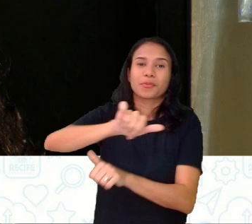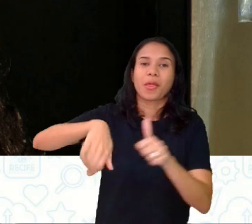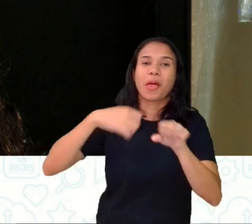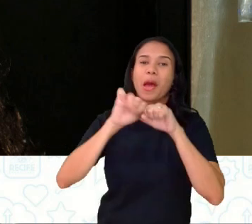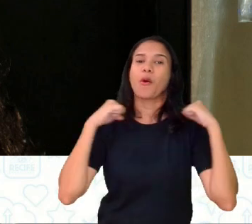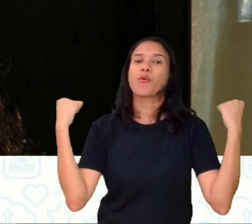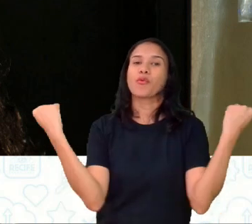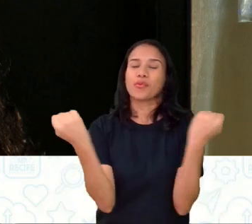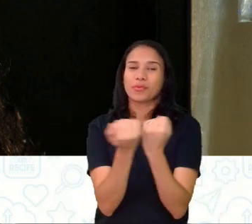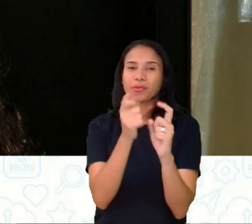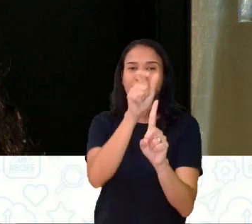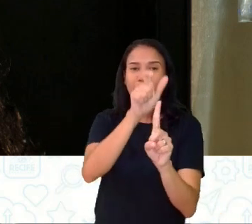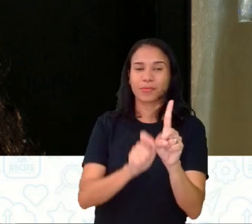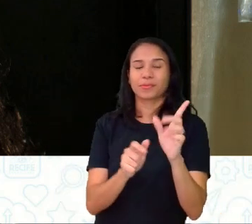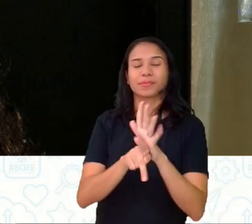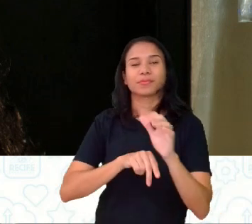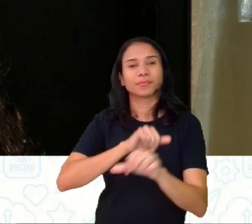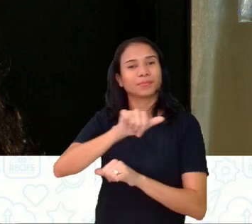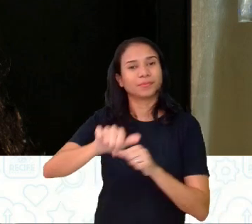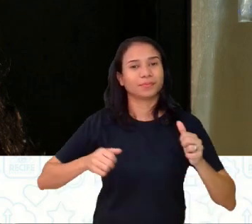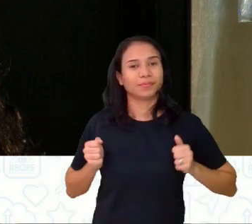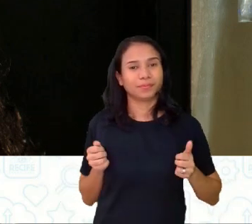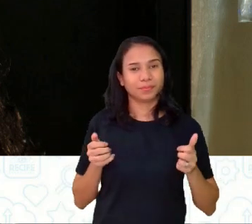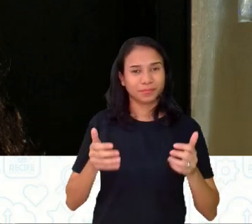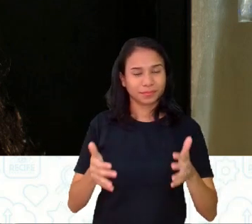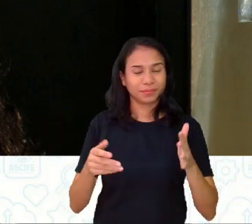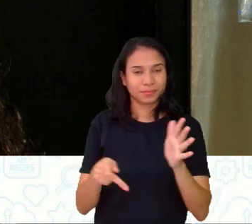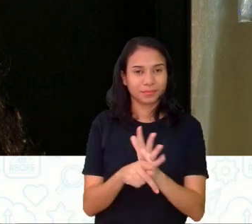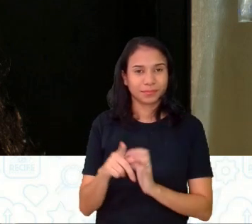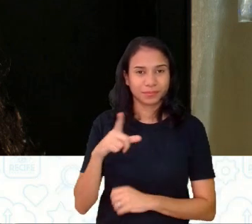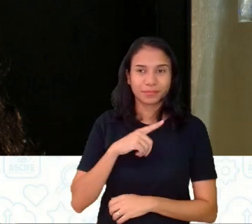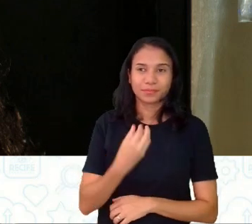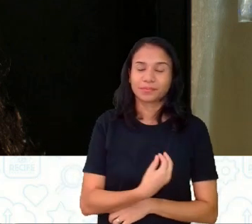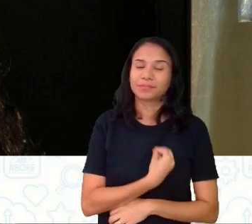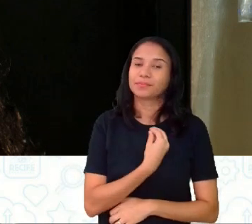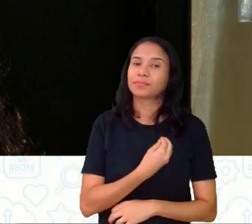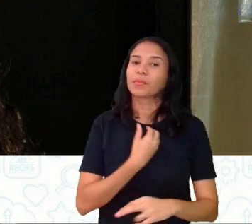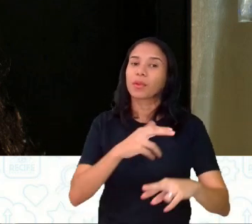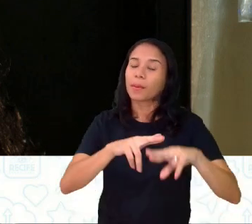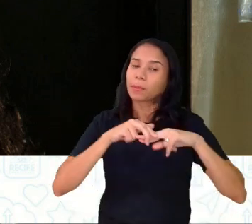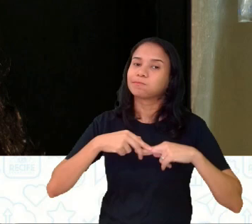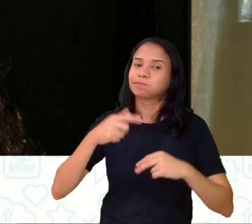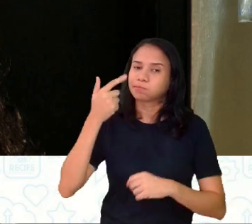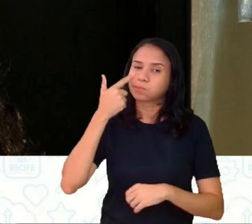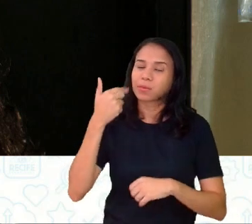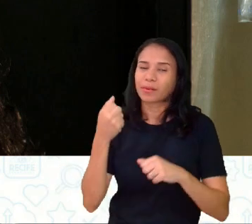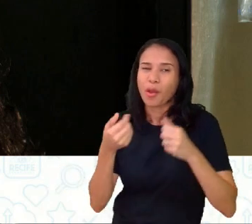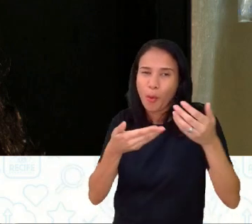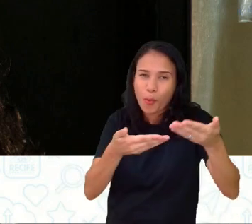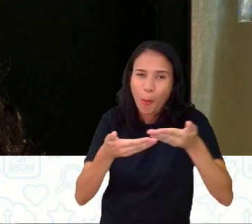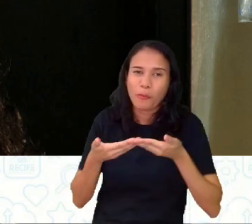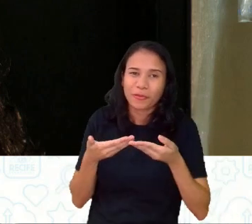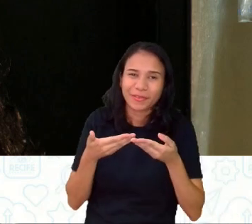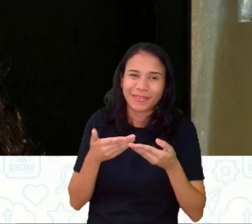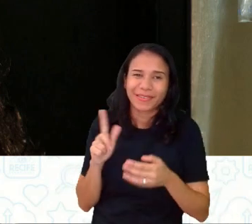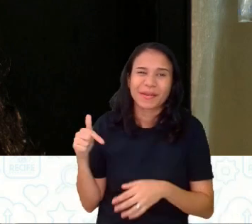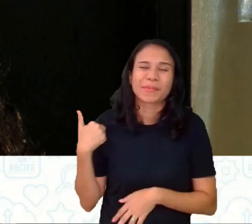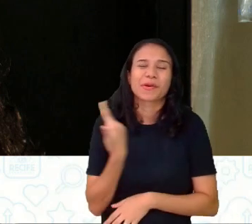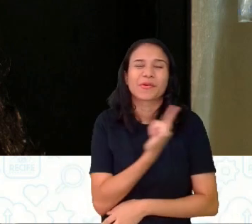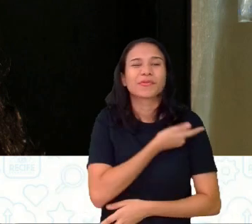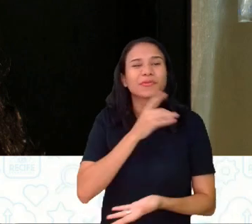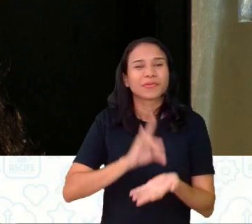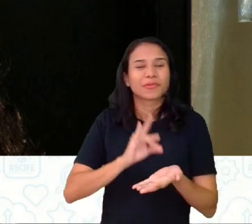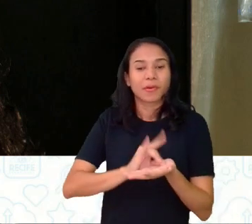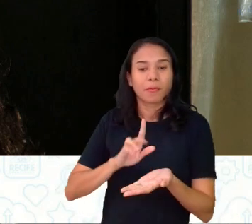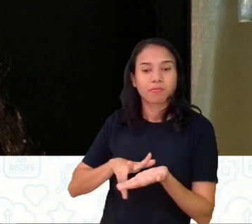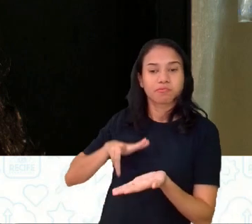né, atores sociais, melhor dizendo, né? E aí fica aqui um convite para que a gente possa ser